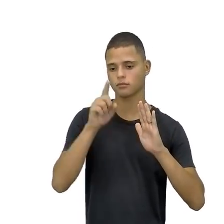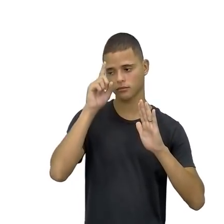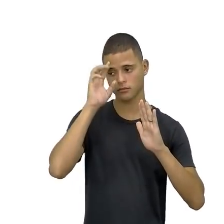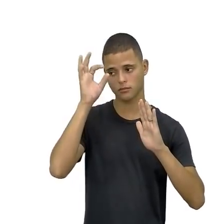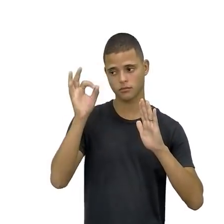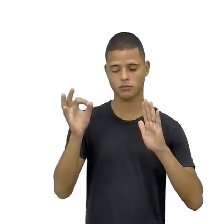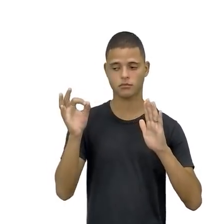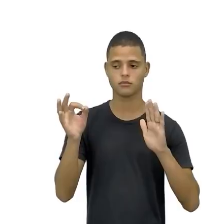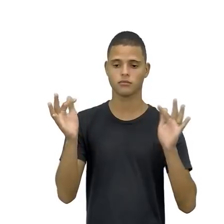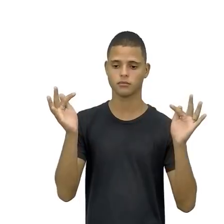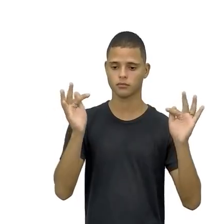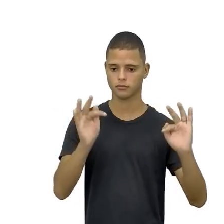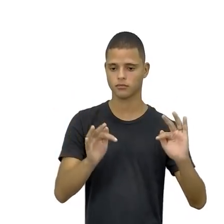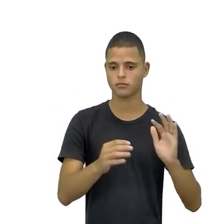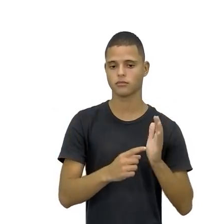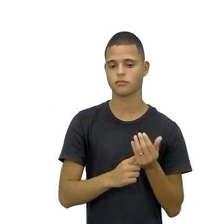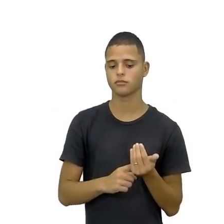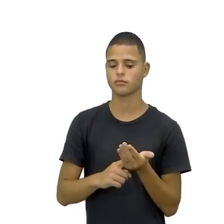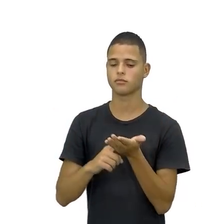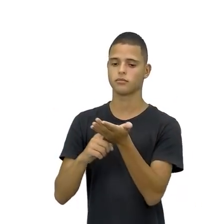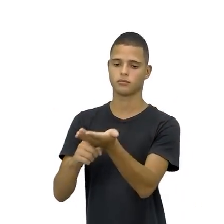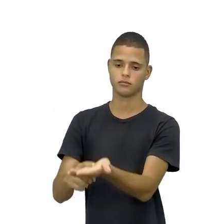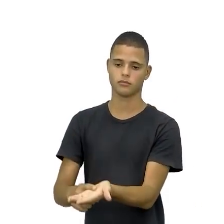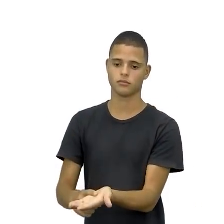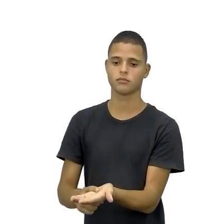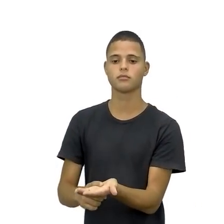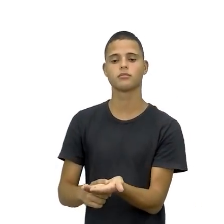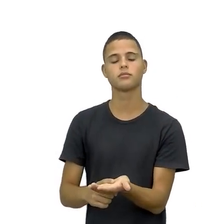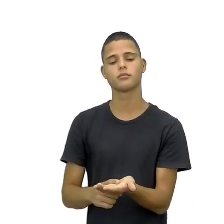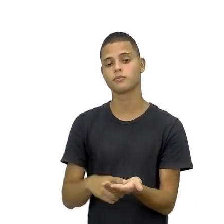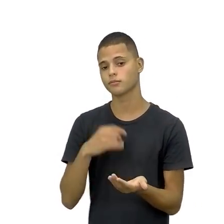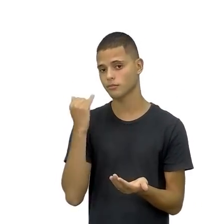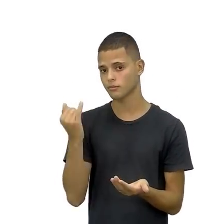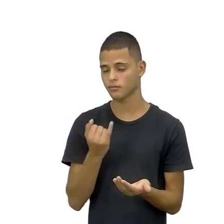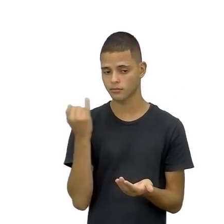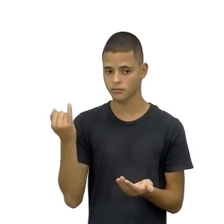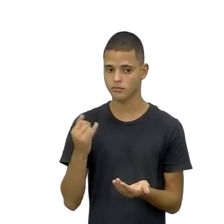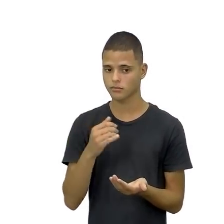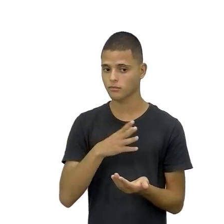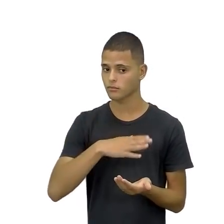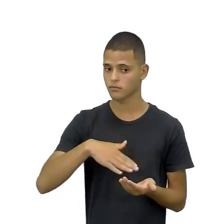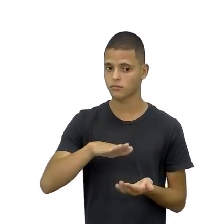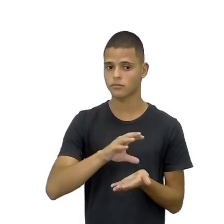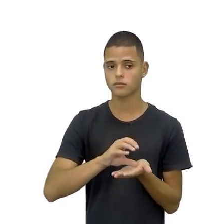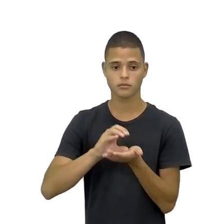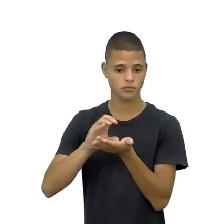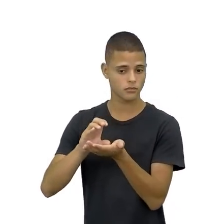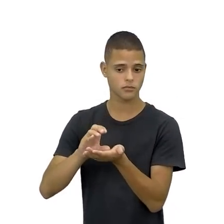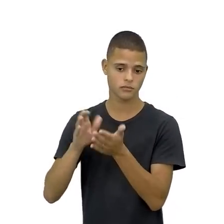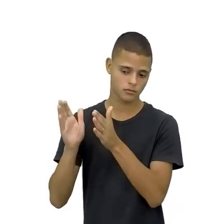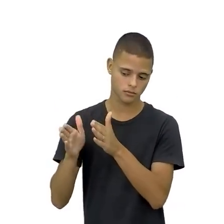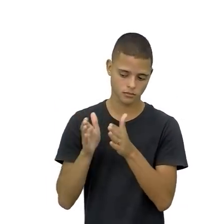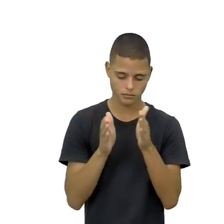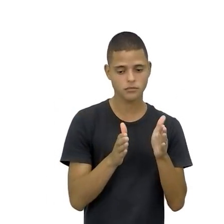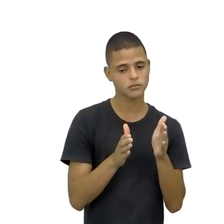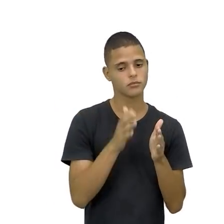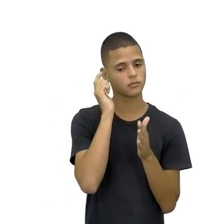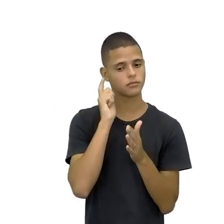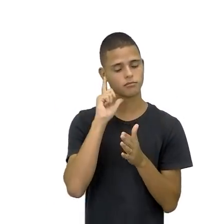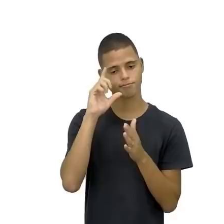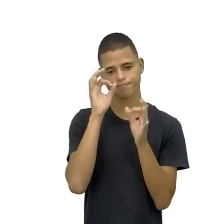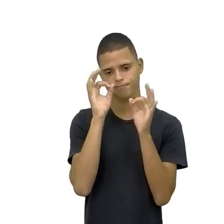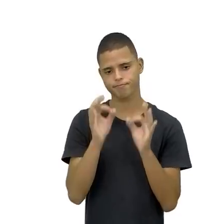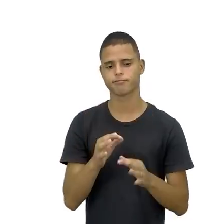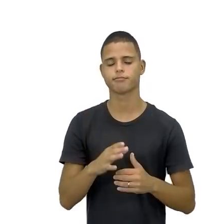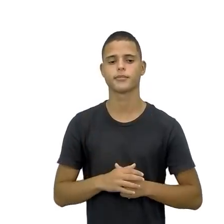final de entrega. Tudo isso é muito importante para que o estudante também possa aprender a organizar a vida deles, né? Para que